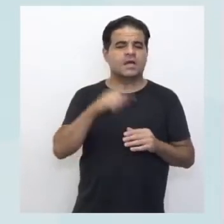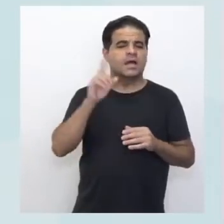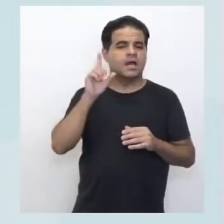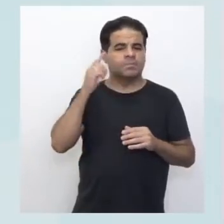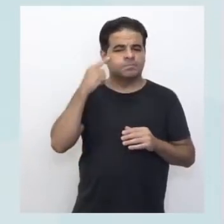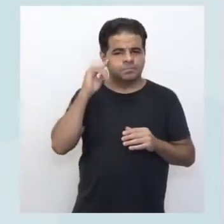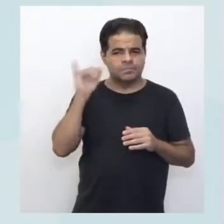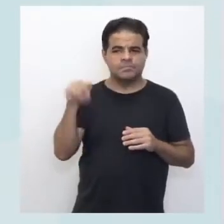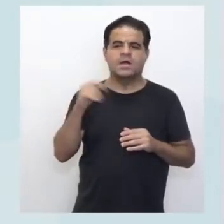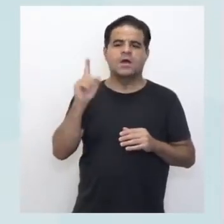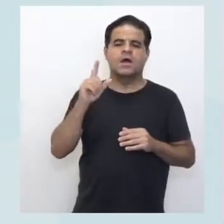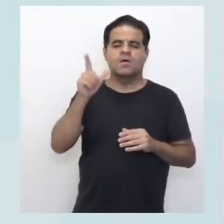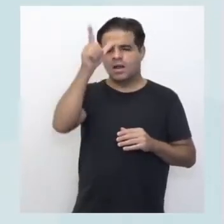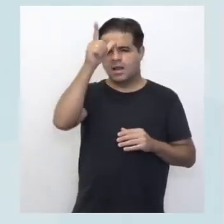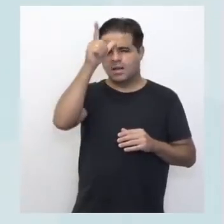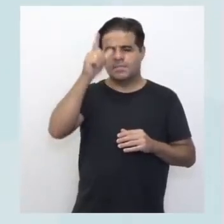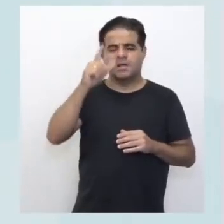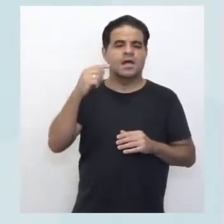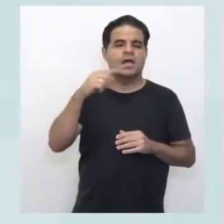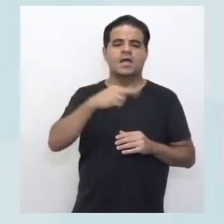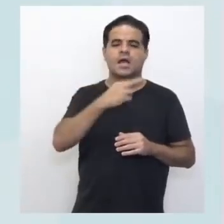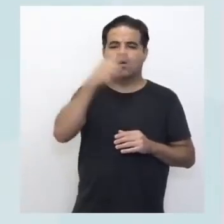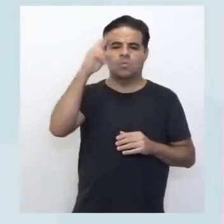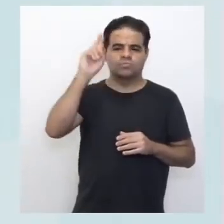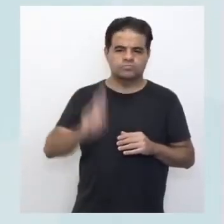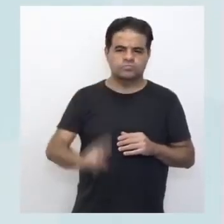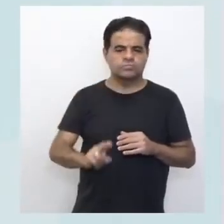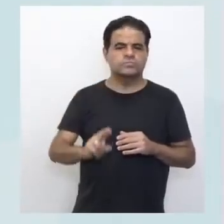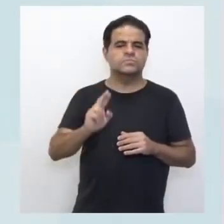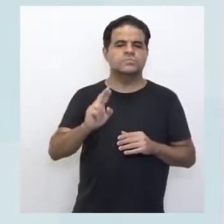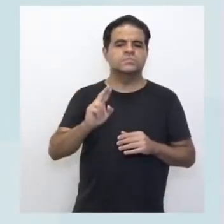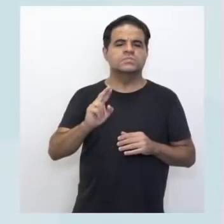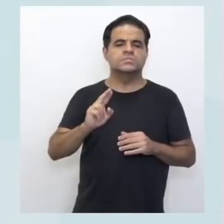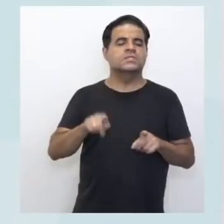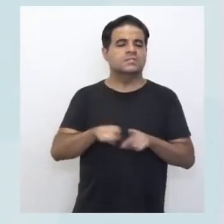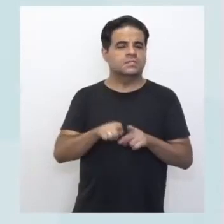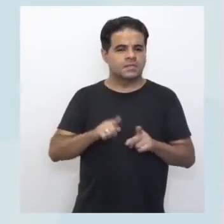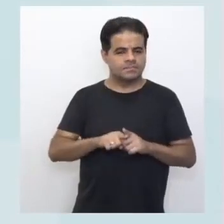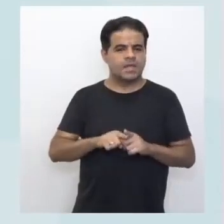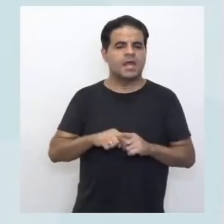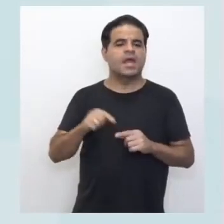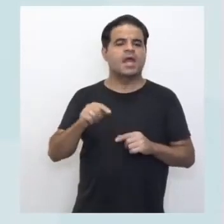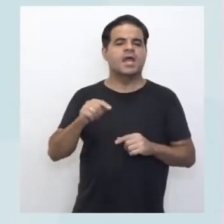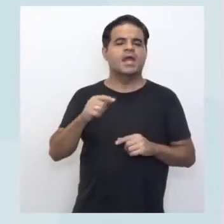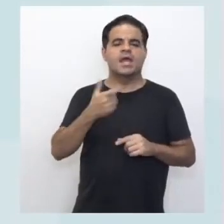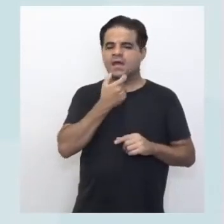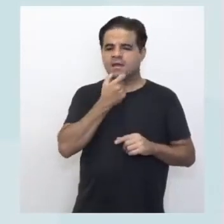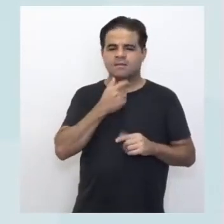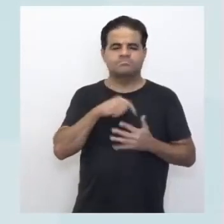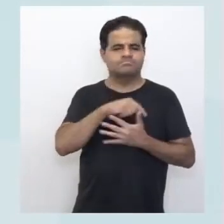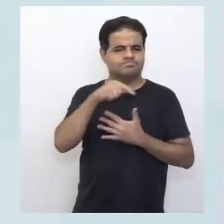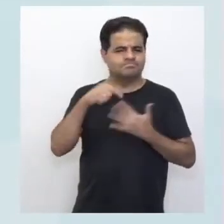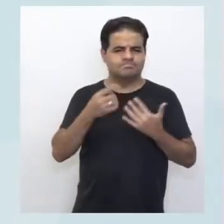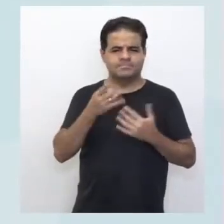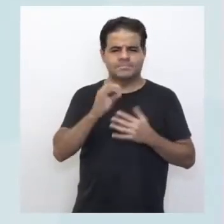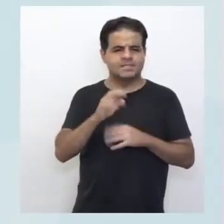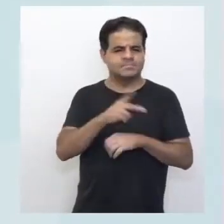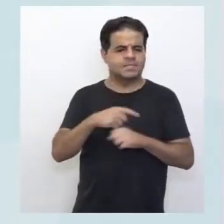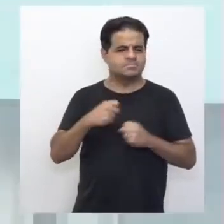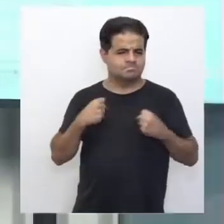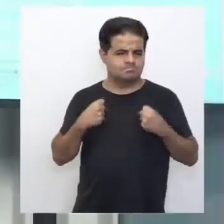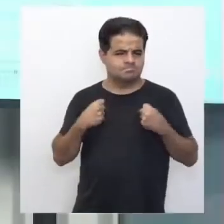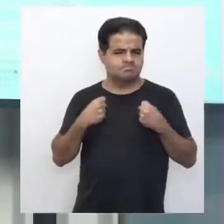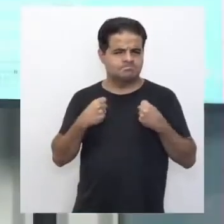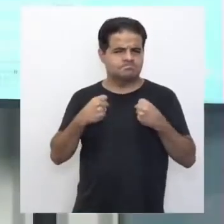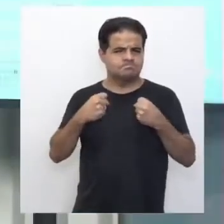Japão, Alemanha, a Rússia, o Brasil, a Indonésia, o Reino Unido e a França como os 10 países aí desse poder de